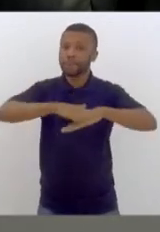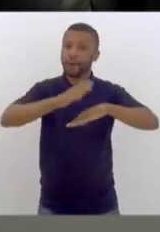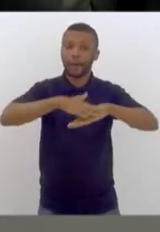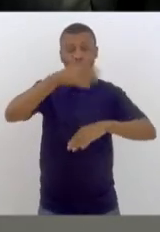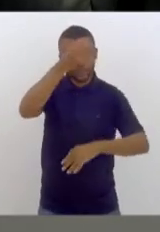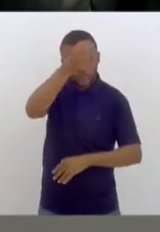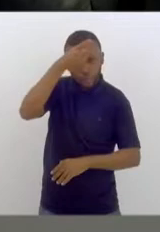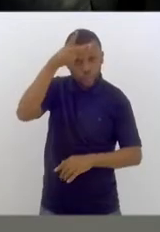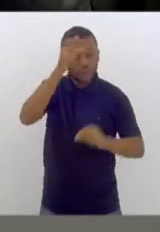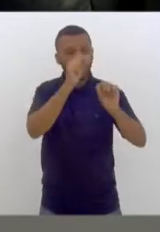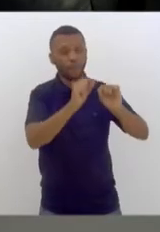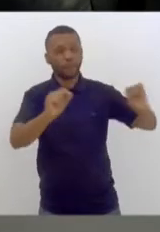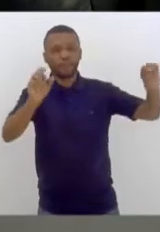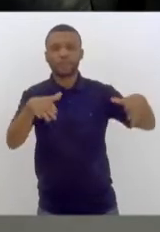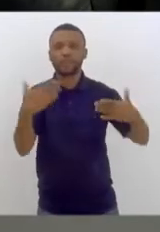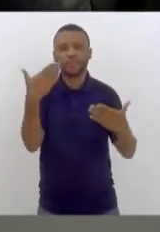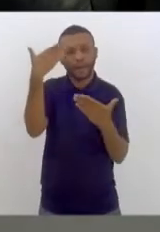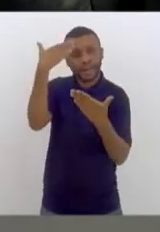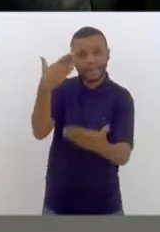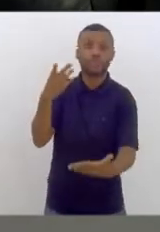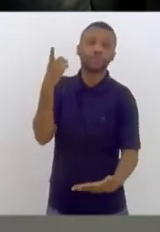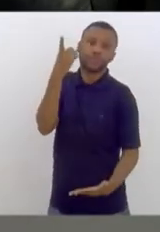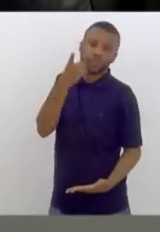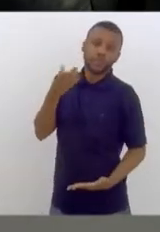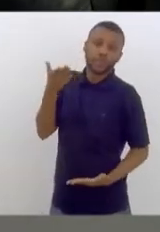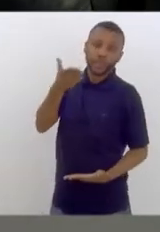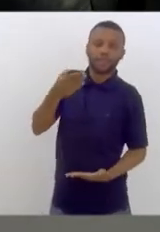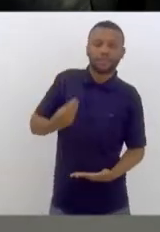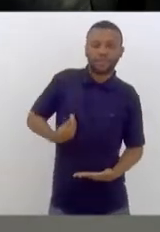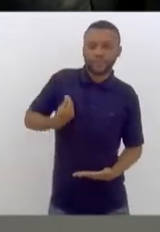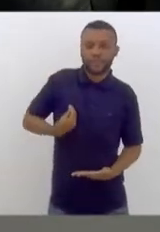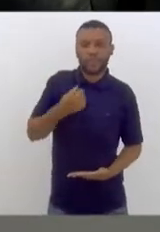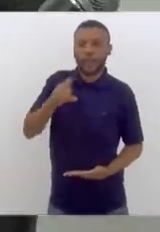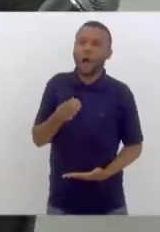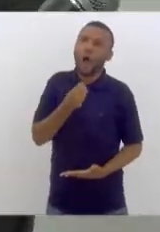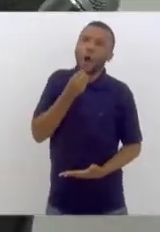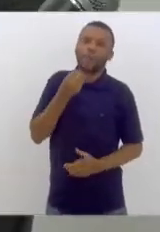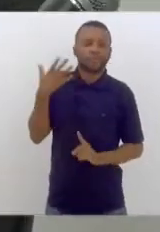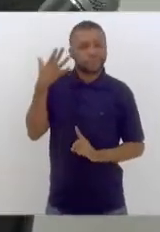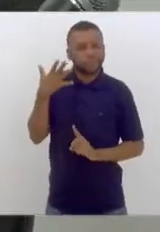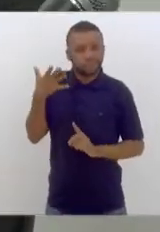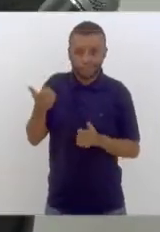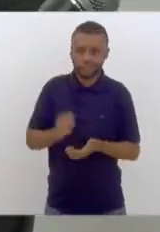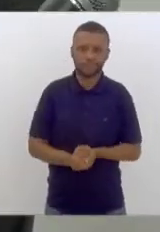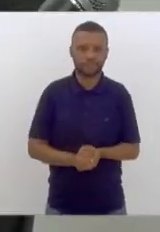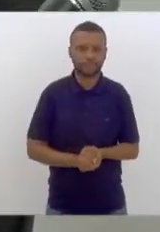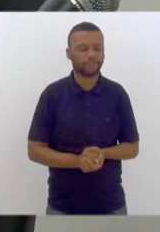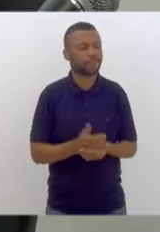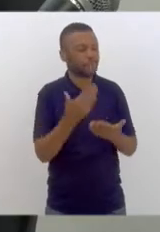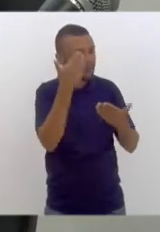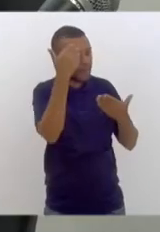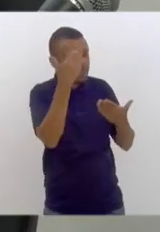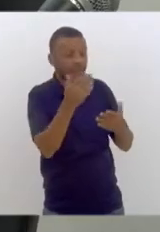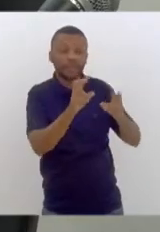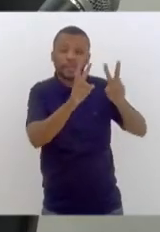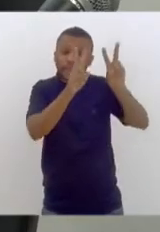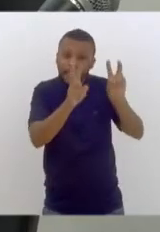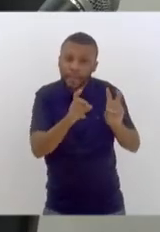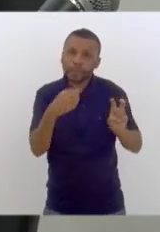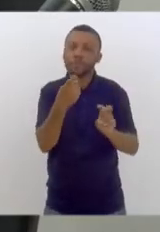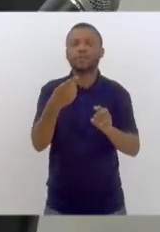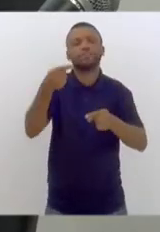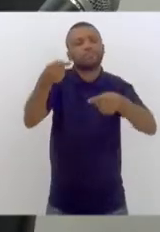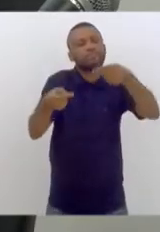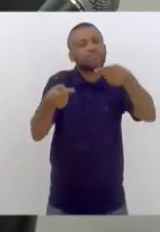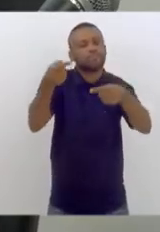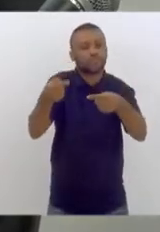Então, deputado, agradeço a participação. Eu que agradeço. Eu acho que esse tema que a gente está